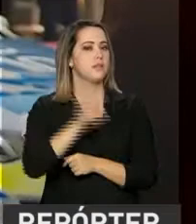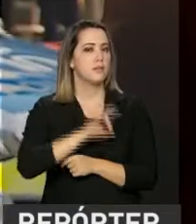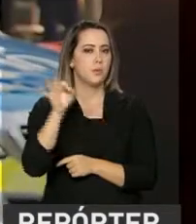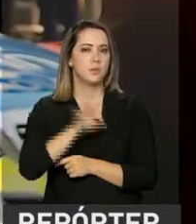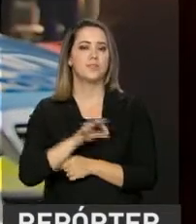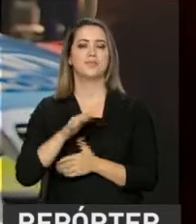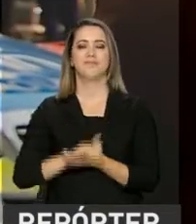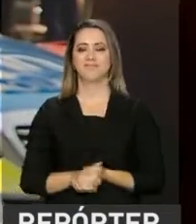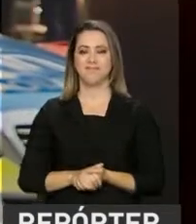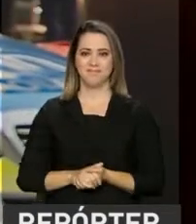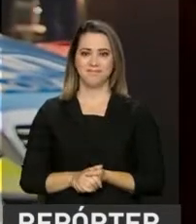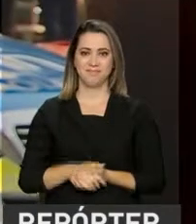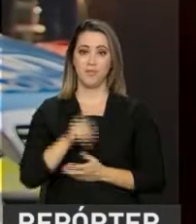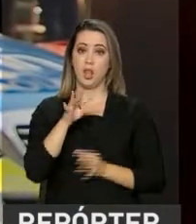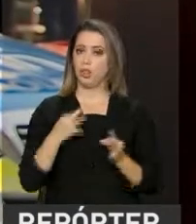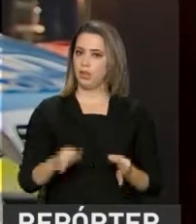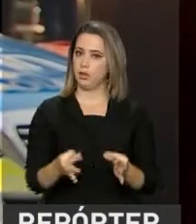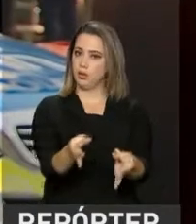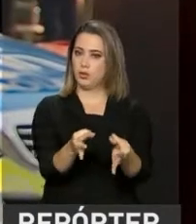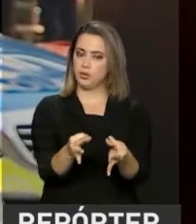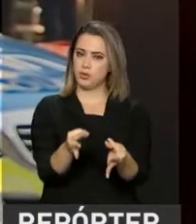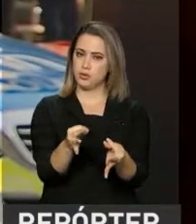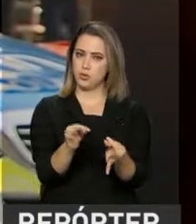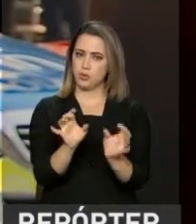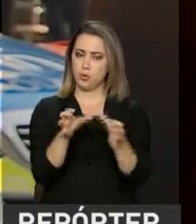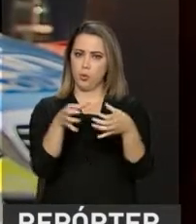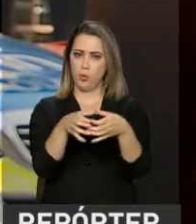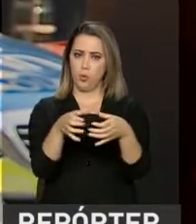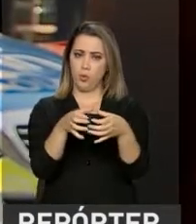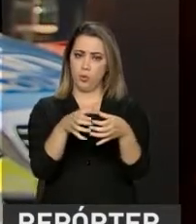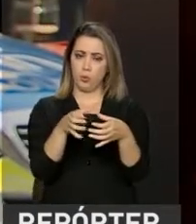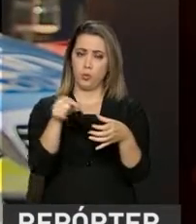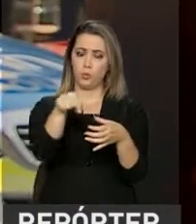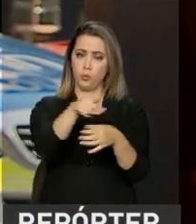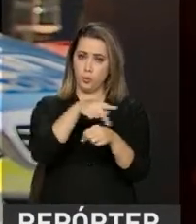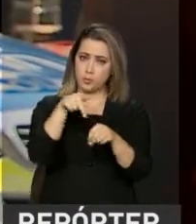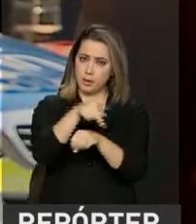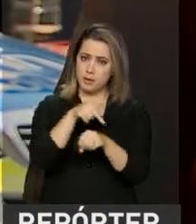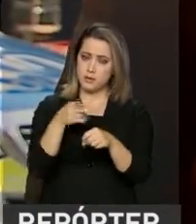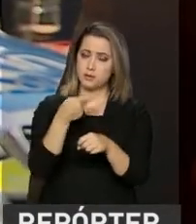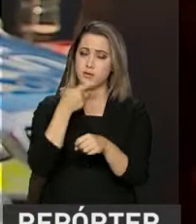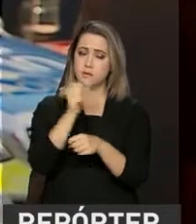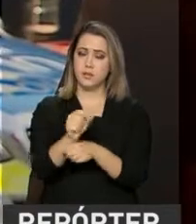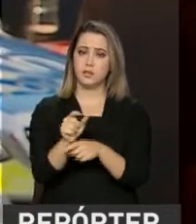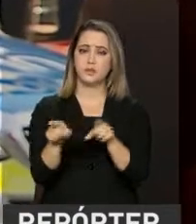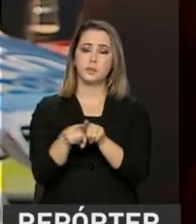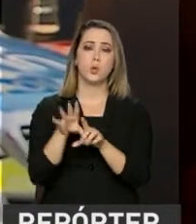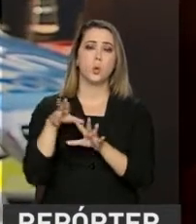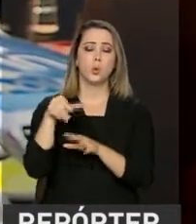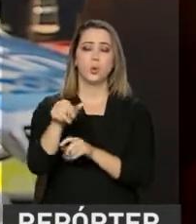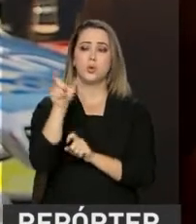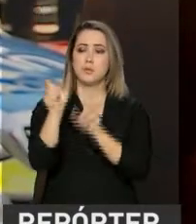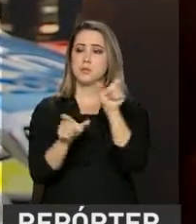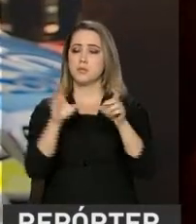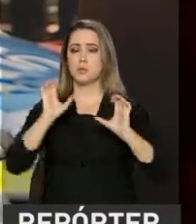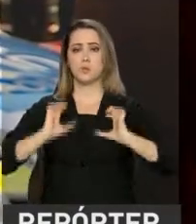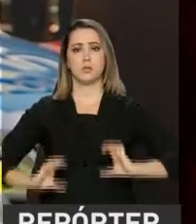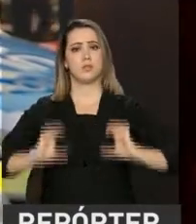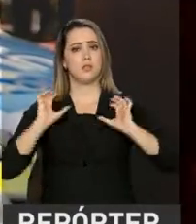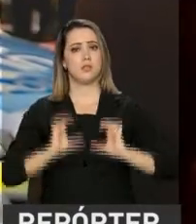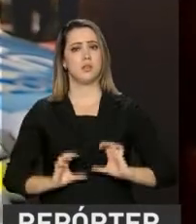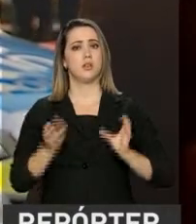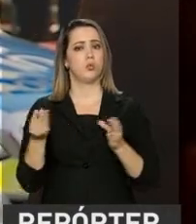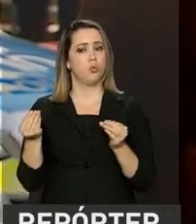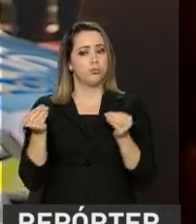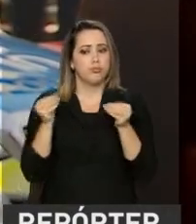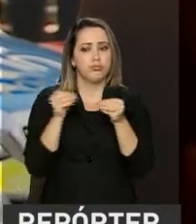25%. Sobre tecnologia, as nações do grupo pretendem conseguir que todos os cidadãos estejam